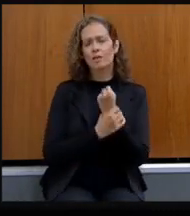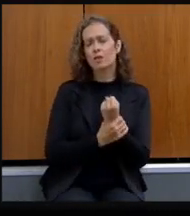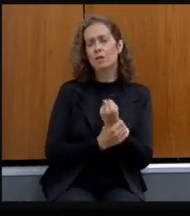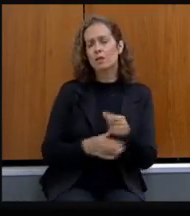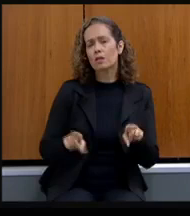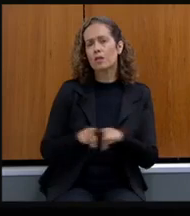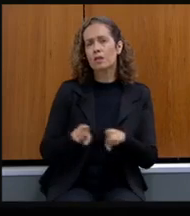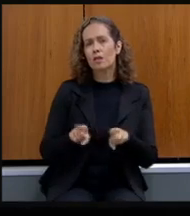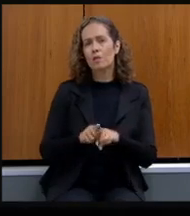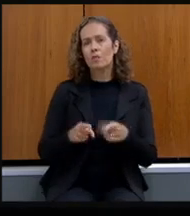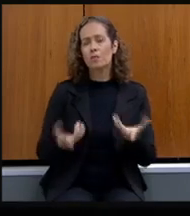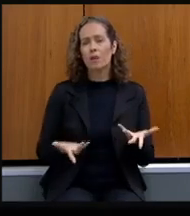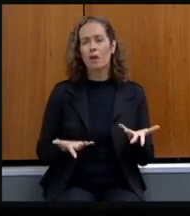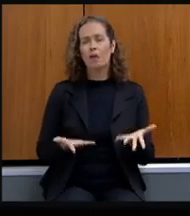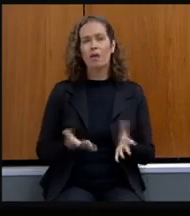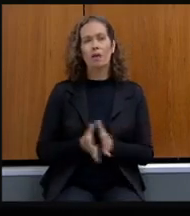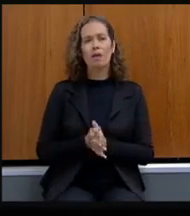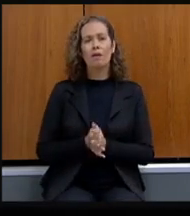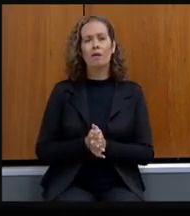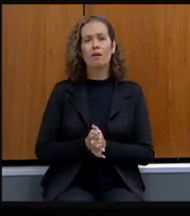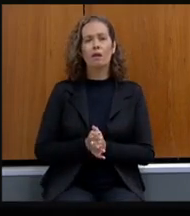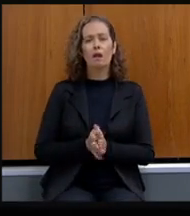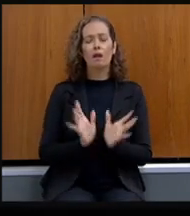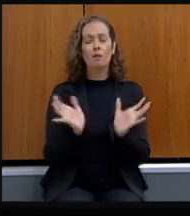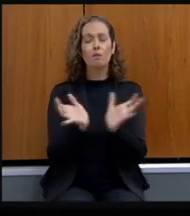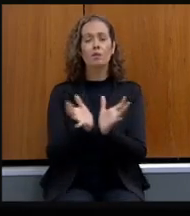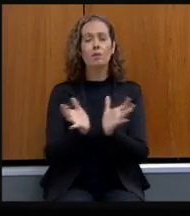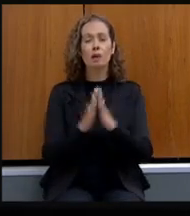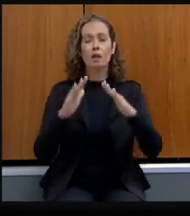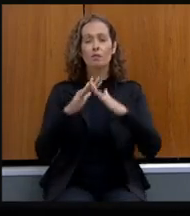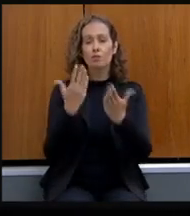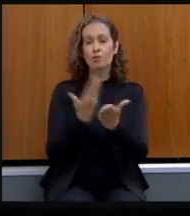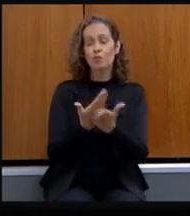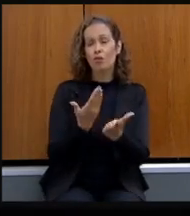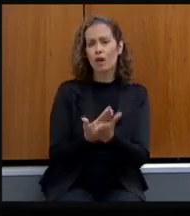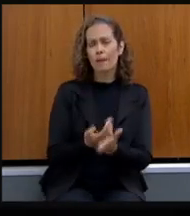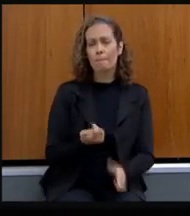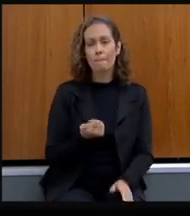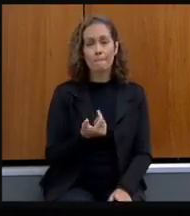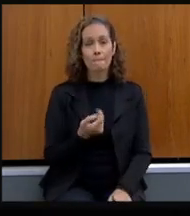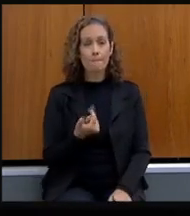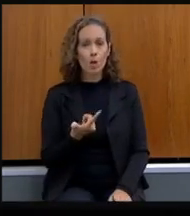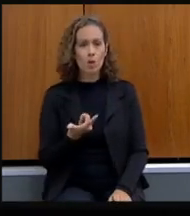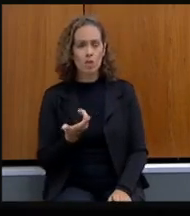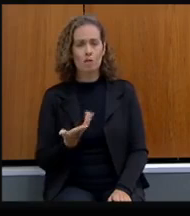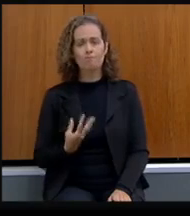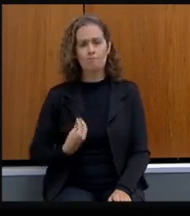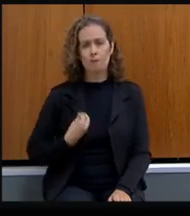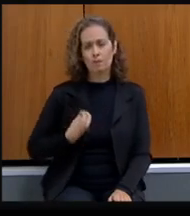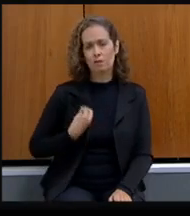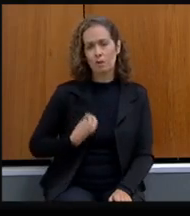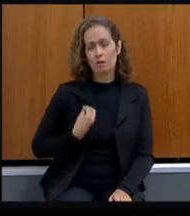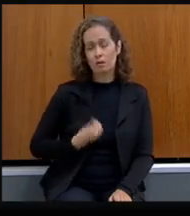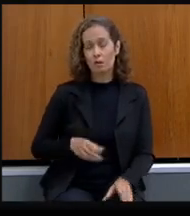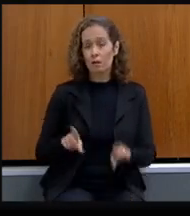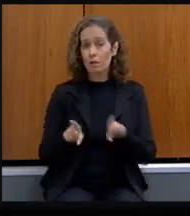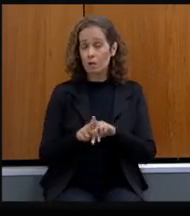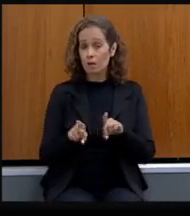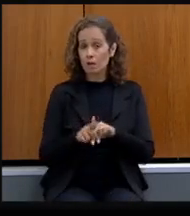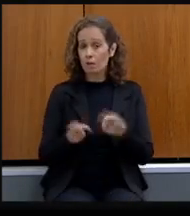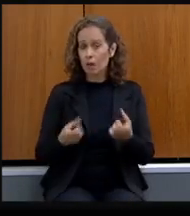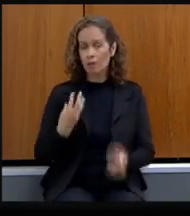participação de participação da comunidade escolar como a deputada Beatriz e um deste de